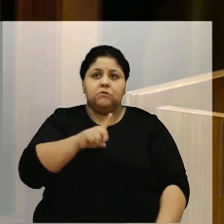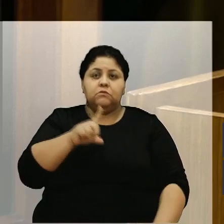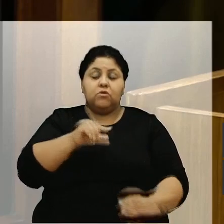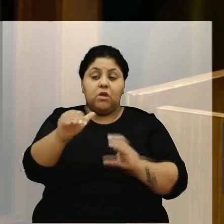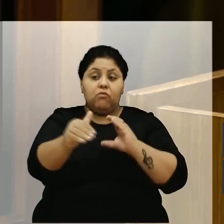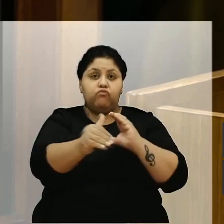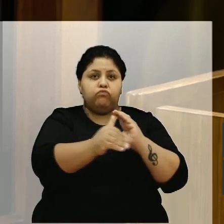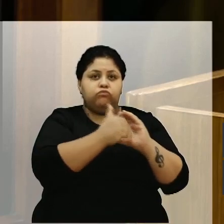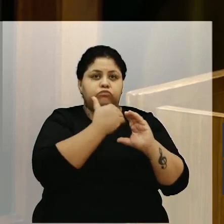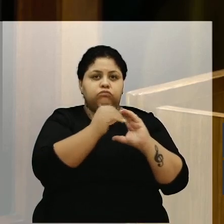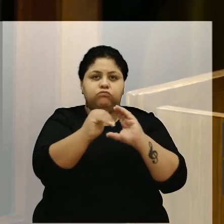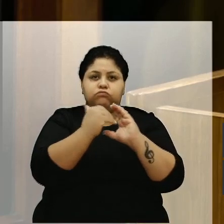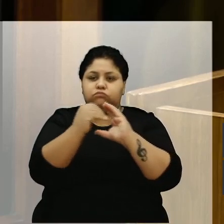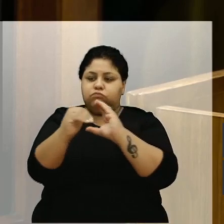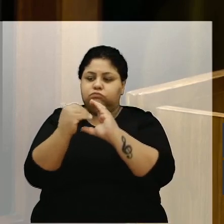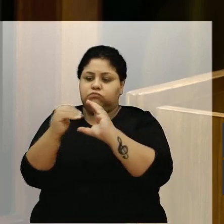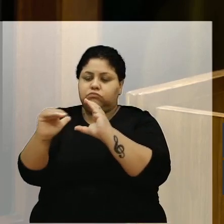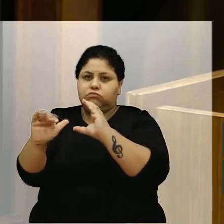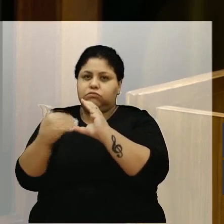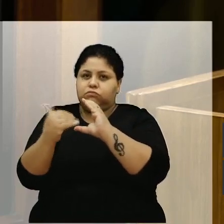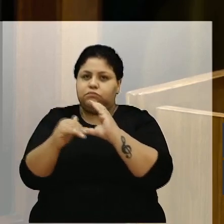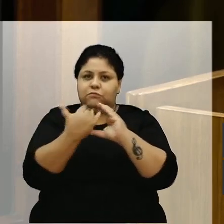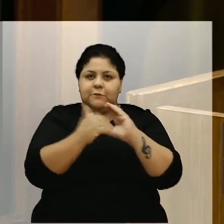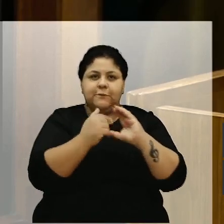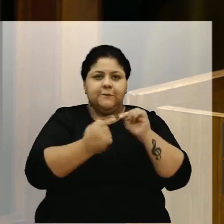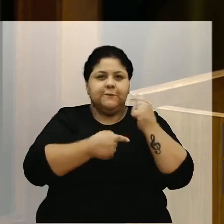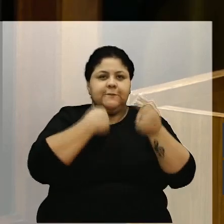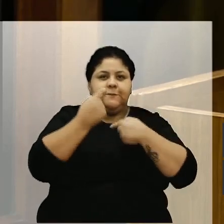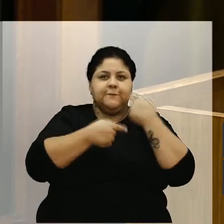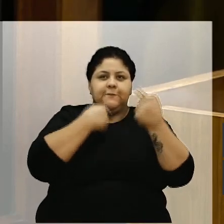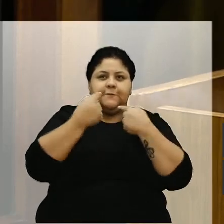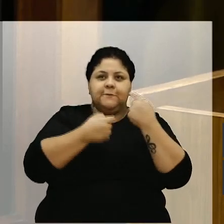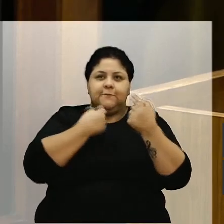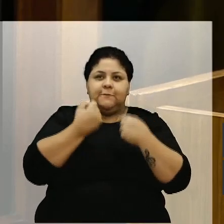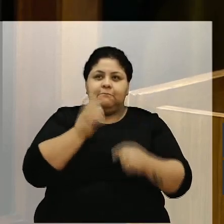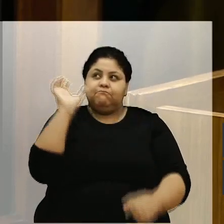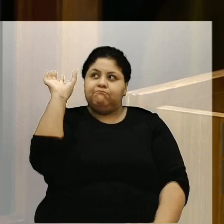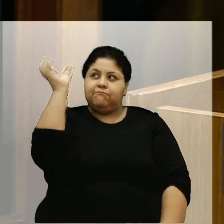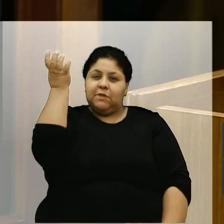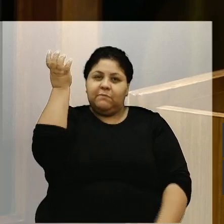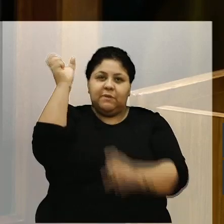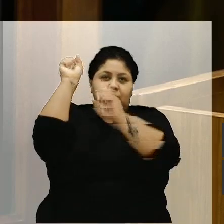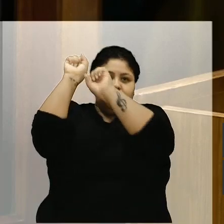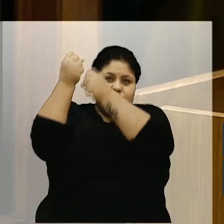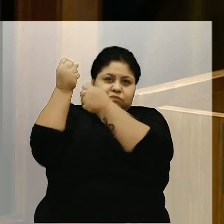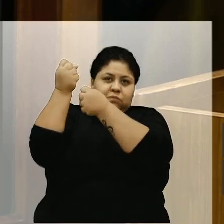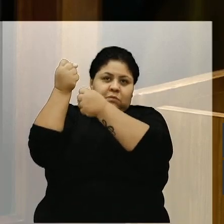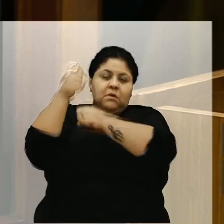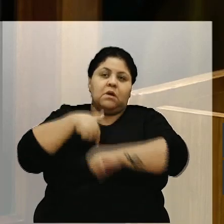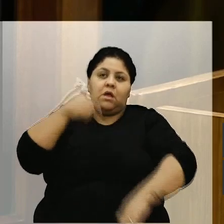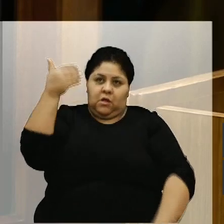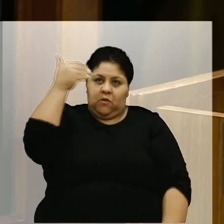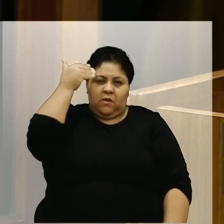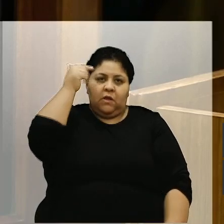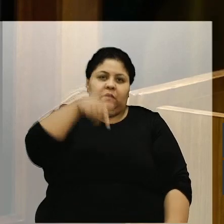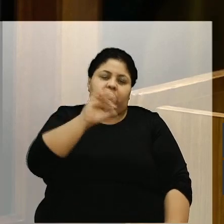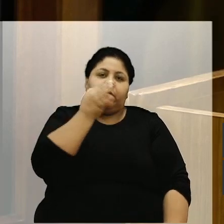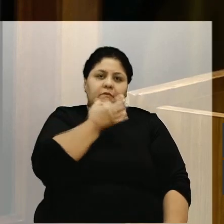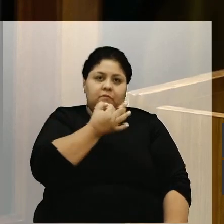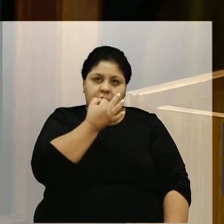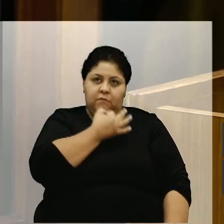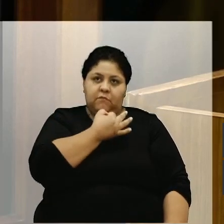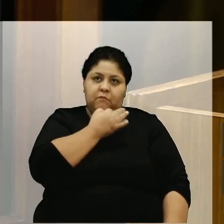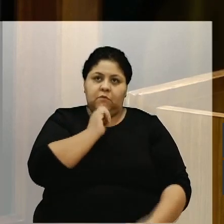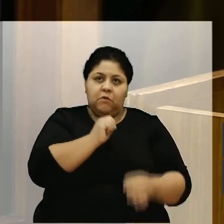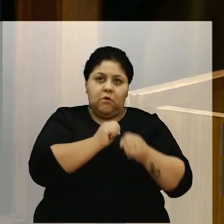recebido diversas reclamações de lâmpadas queimadas. Até entendo que Caxias do Sul, com essa